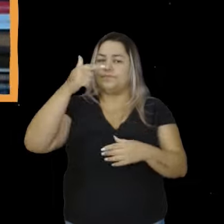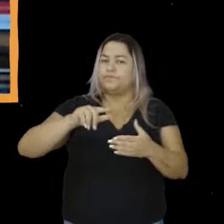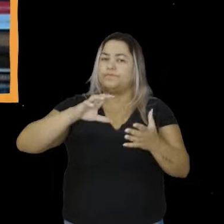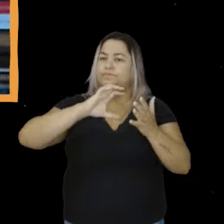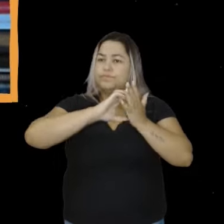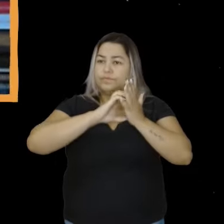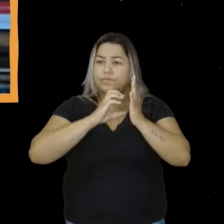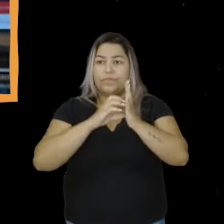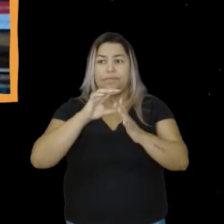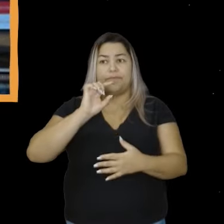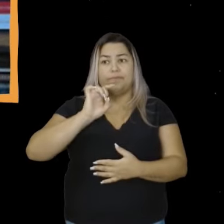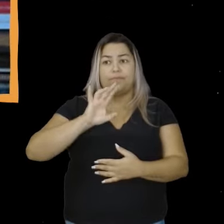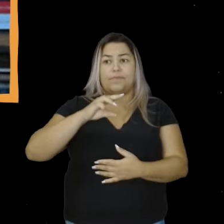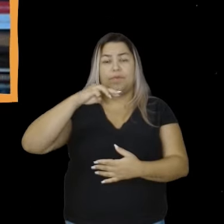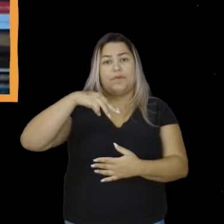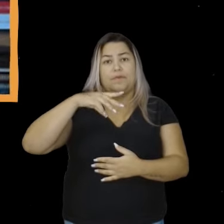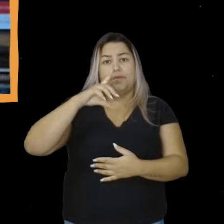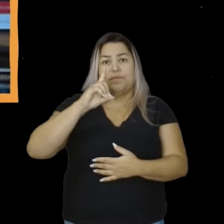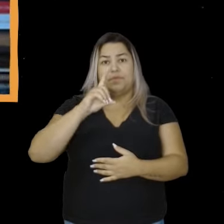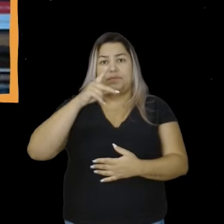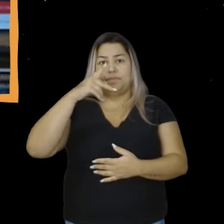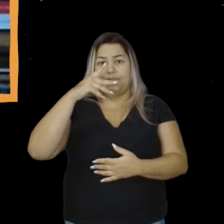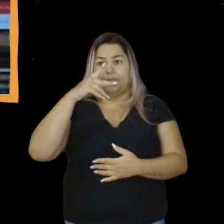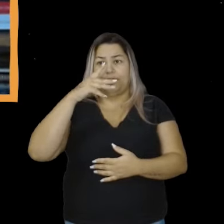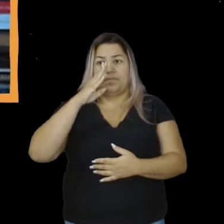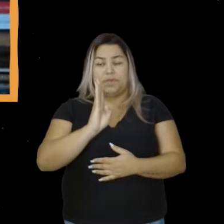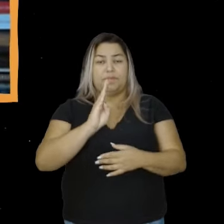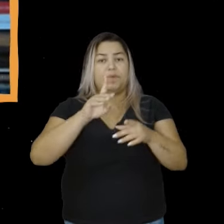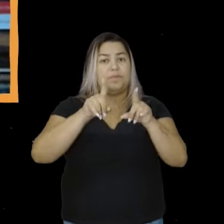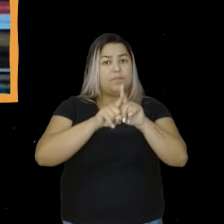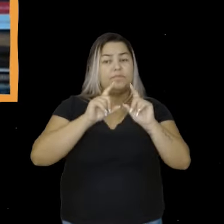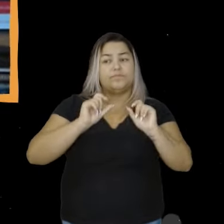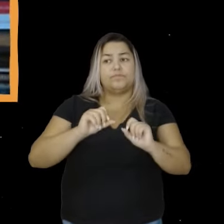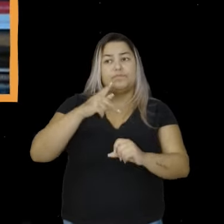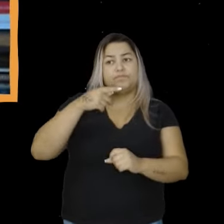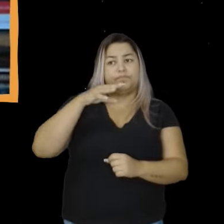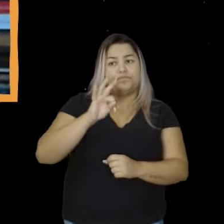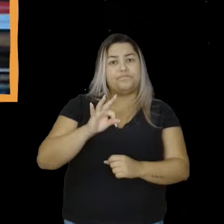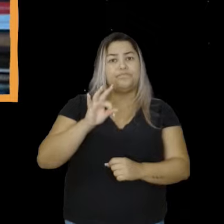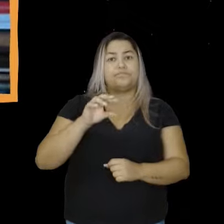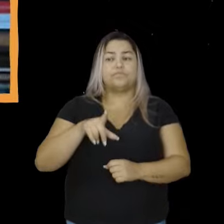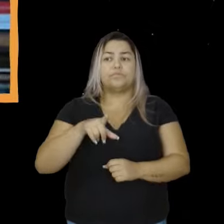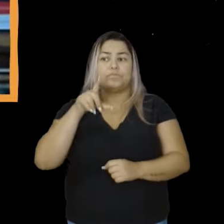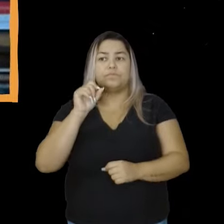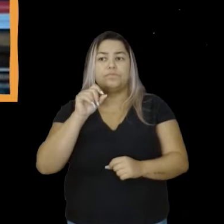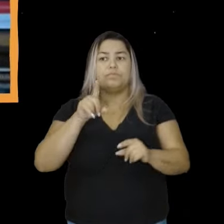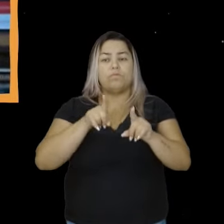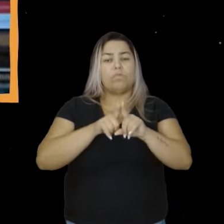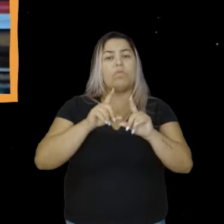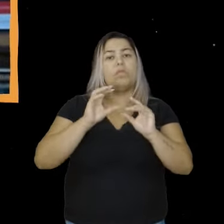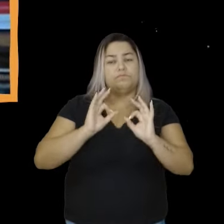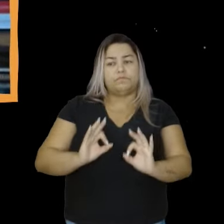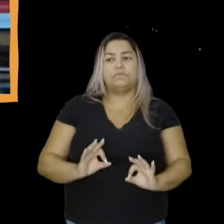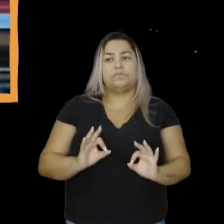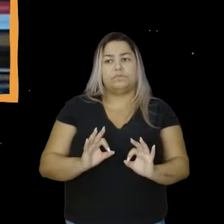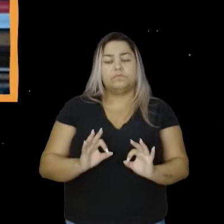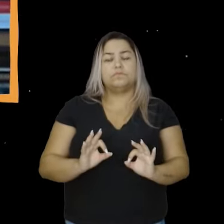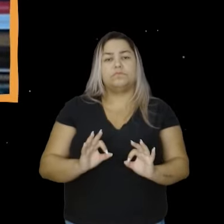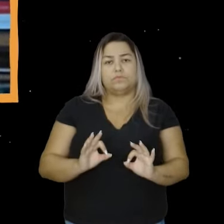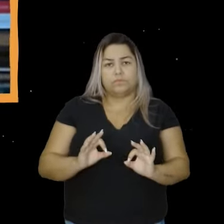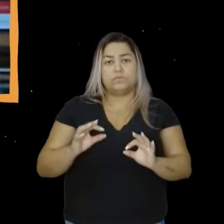era só o MDB, o PT acabou sendo uma alternativa viável, concreta, tanto na